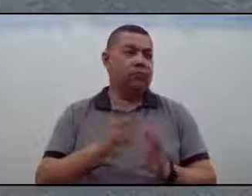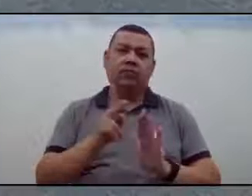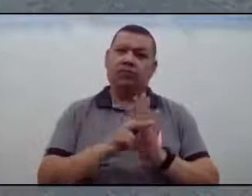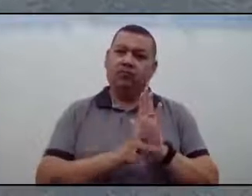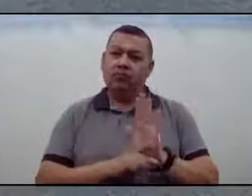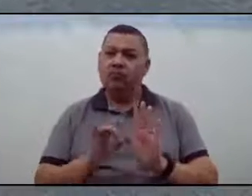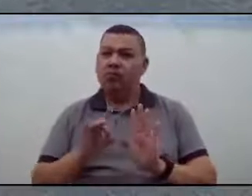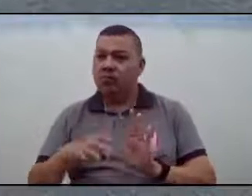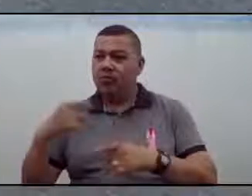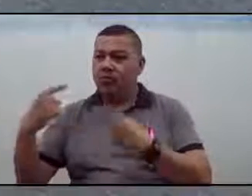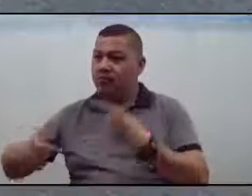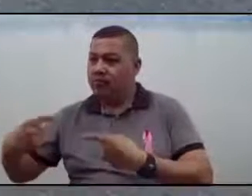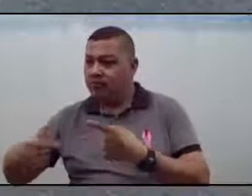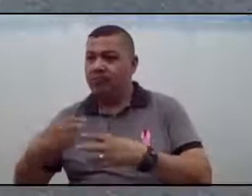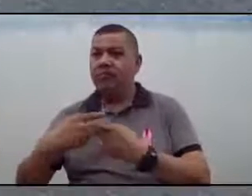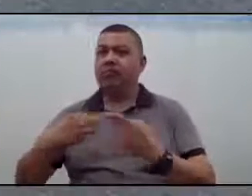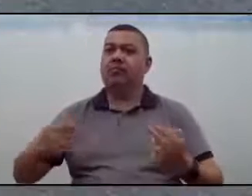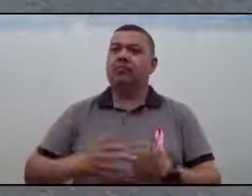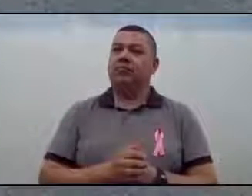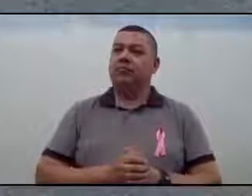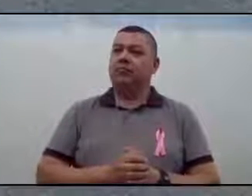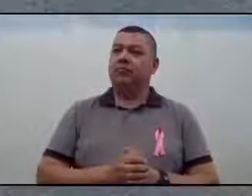politiqueiro.